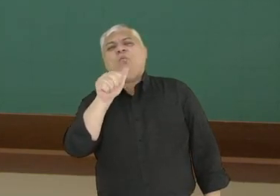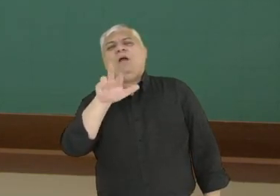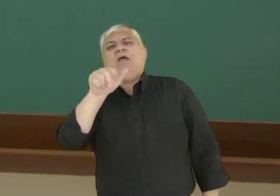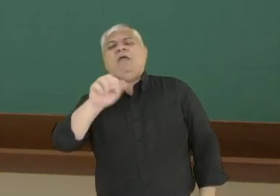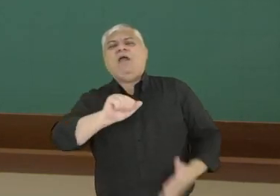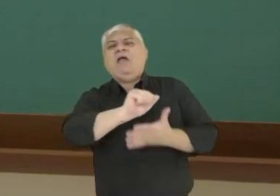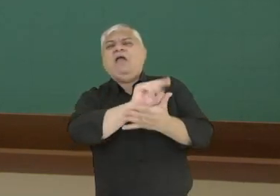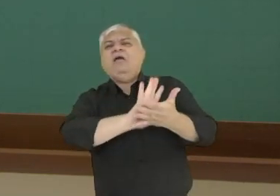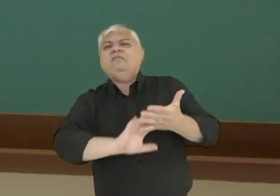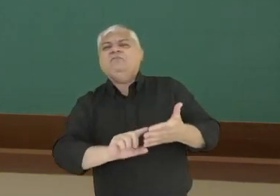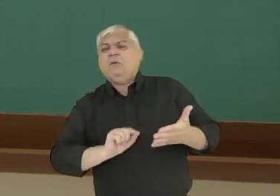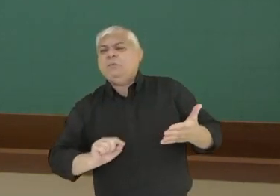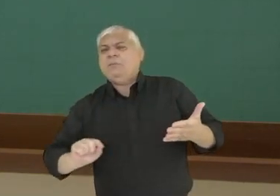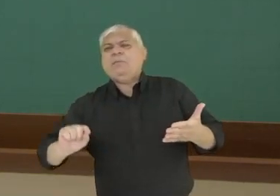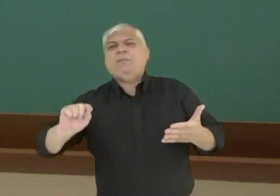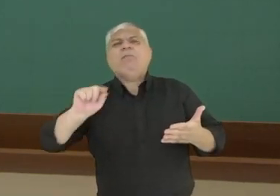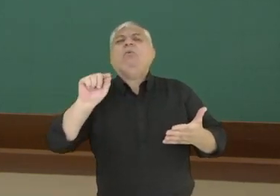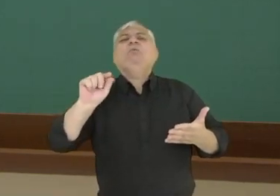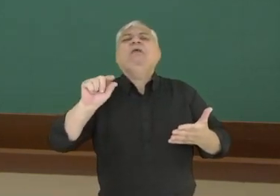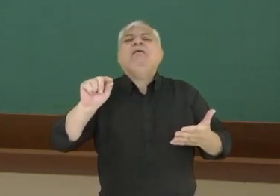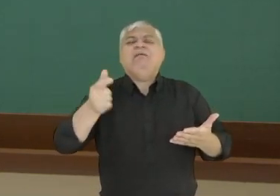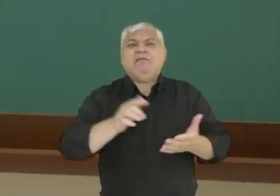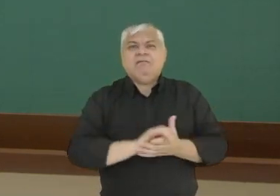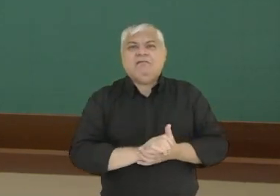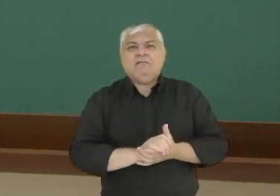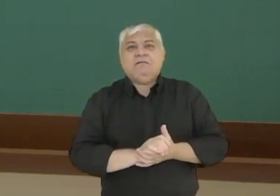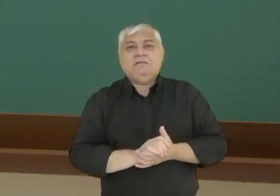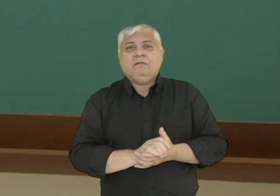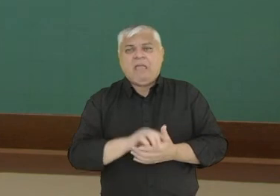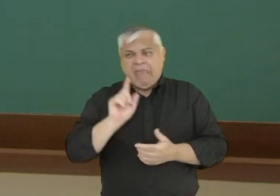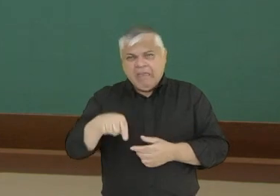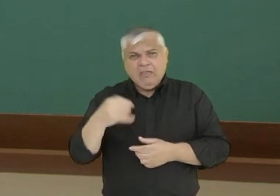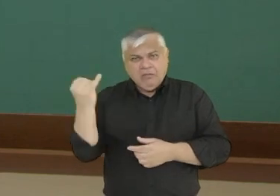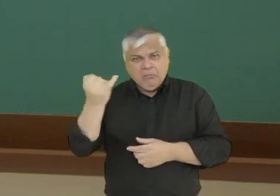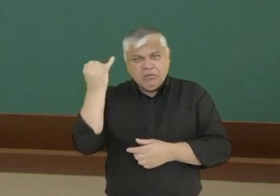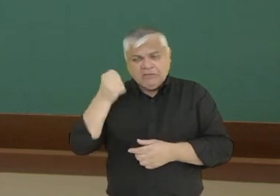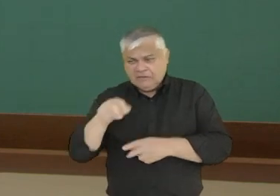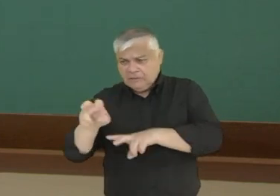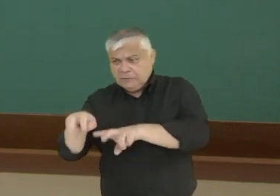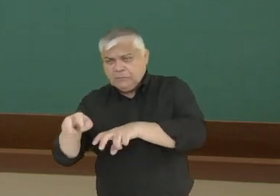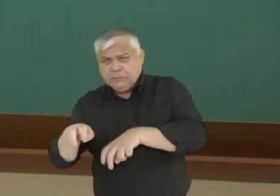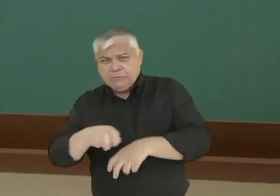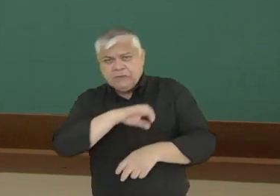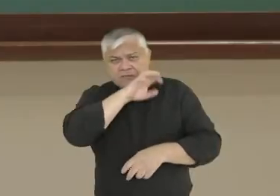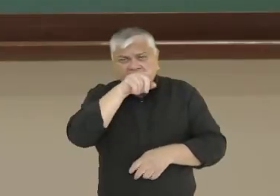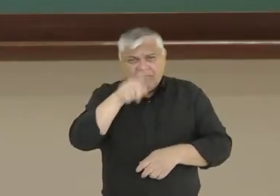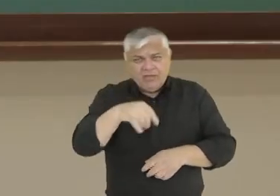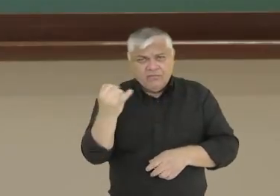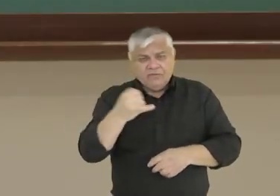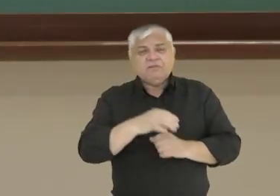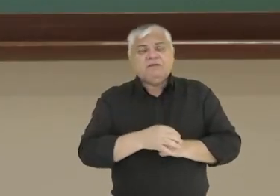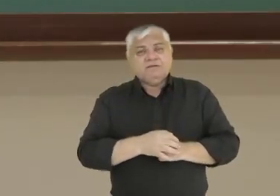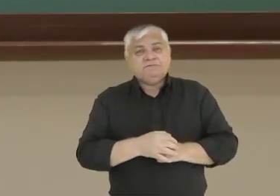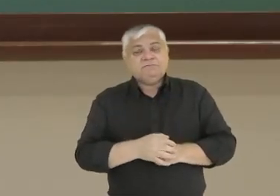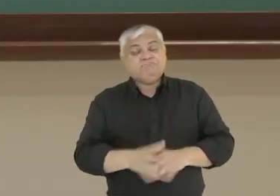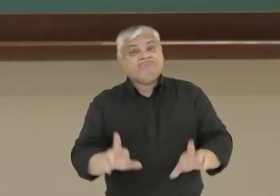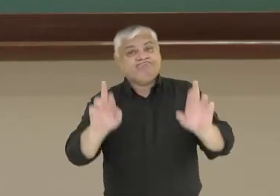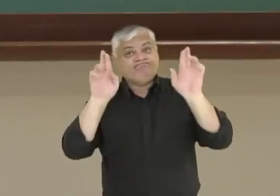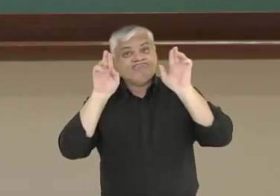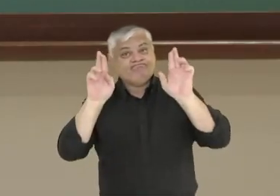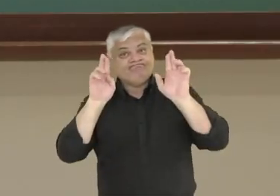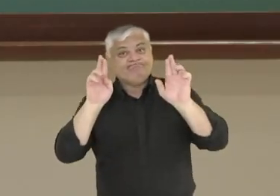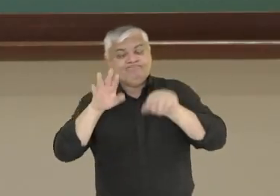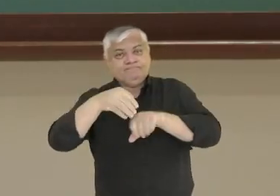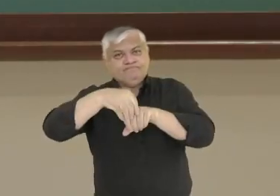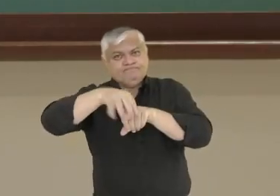envolvidas com ela e qual a importância dessa atividade para a sociedade nesse sentido eu espero ter